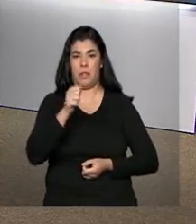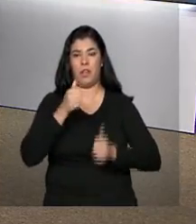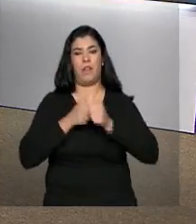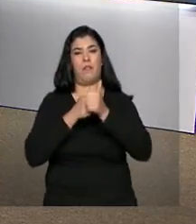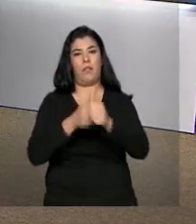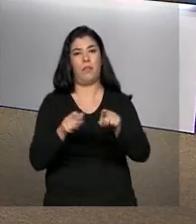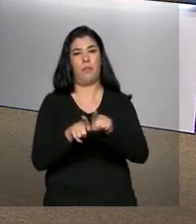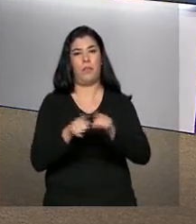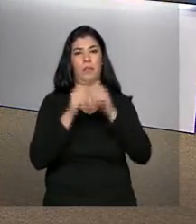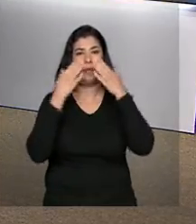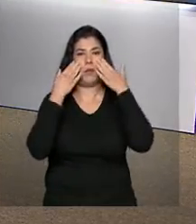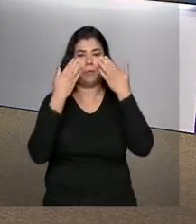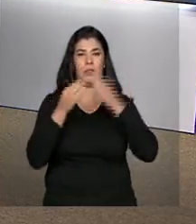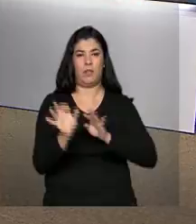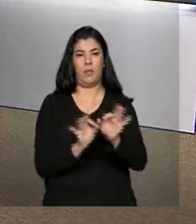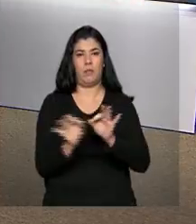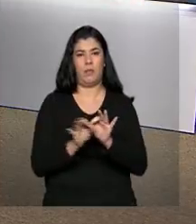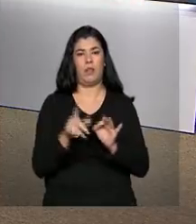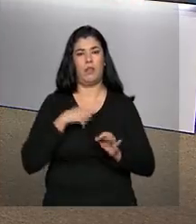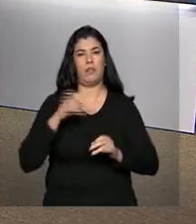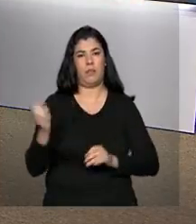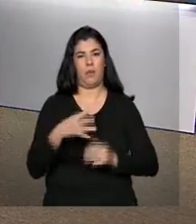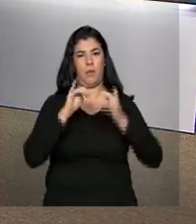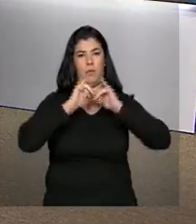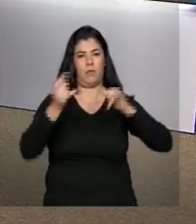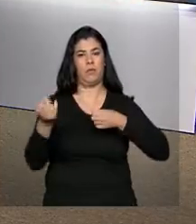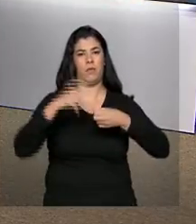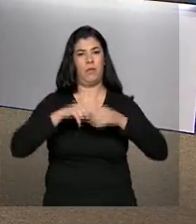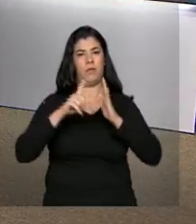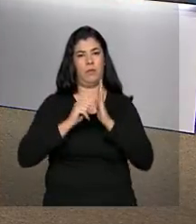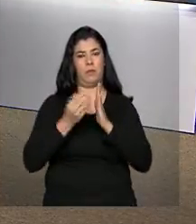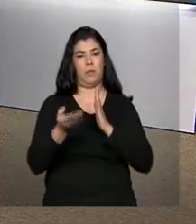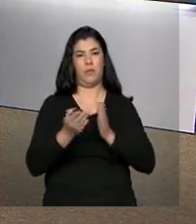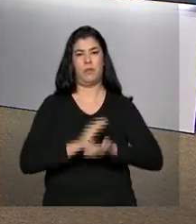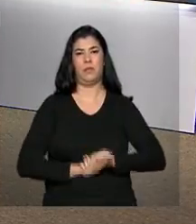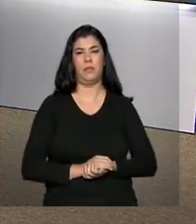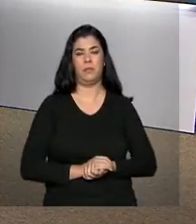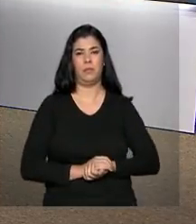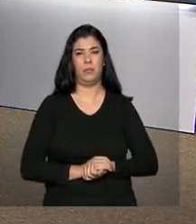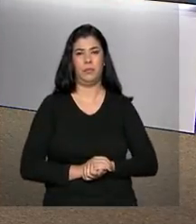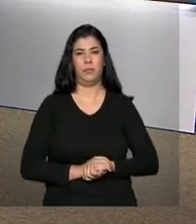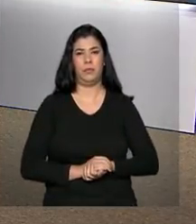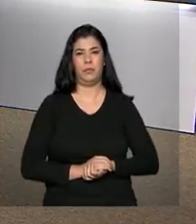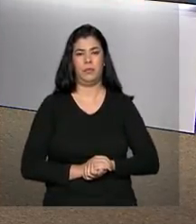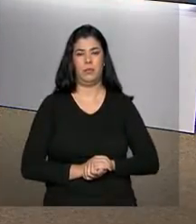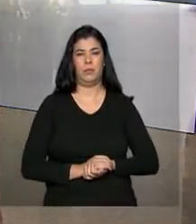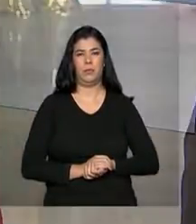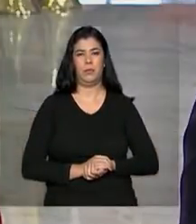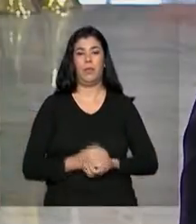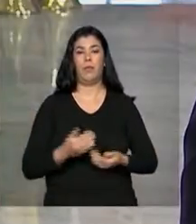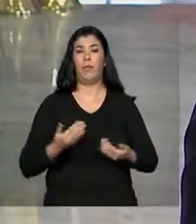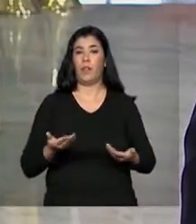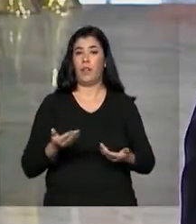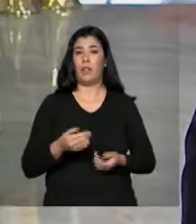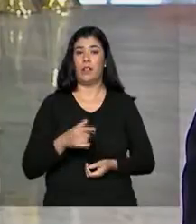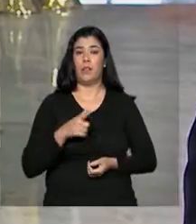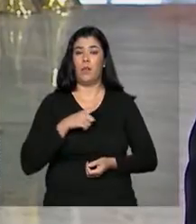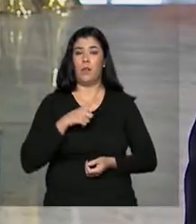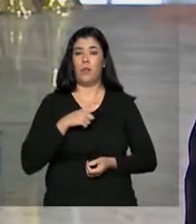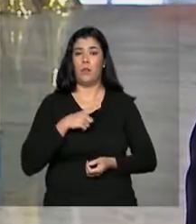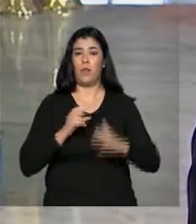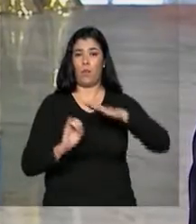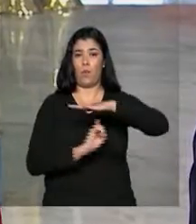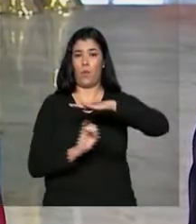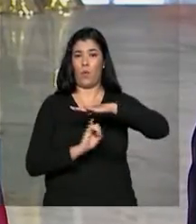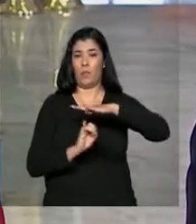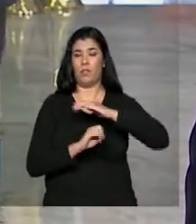vai acompanhar a apresentação do plano e tem mais informações do Palácio do Planalto. Ana. Daniele, o órgão responsável por